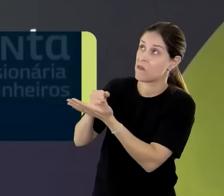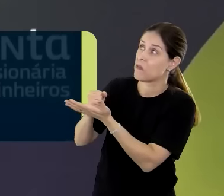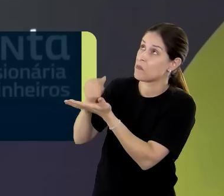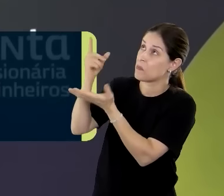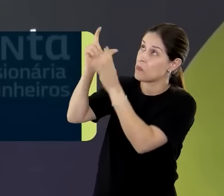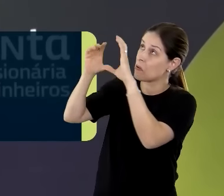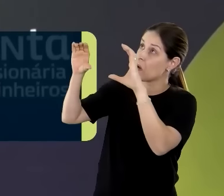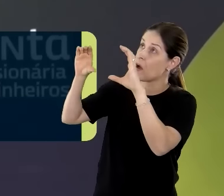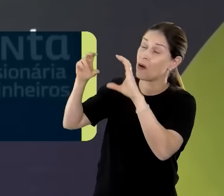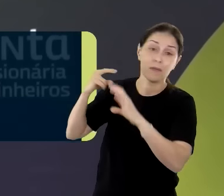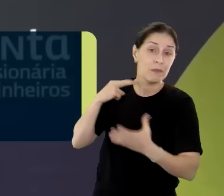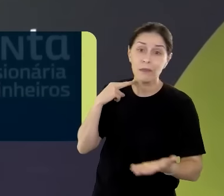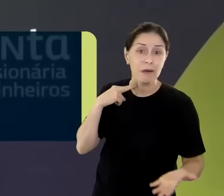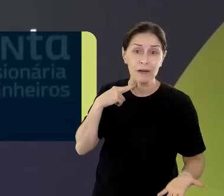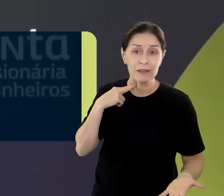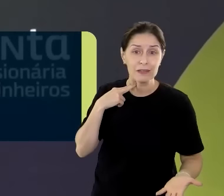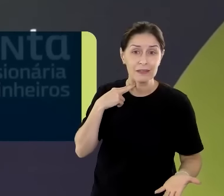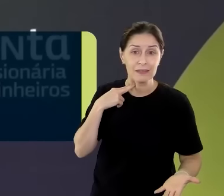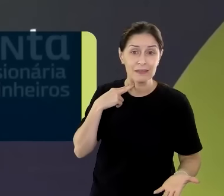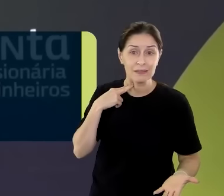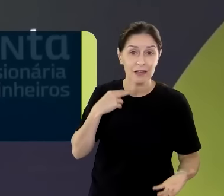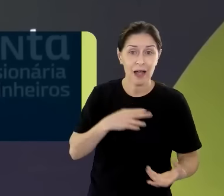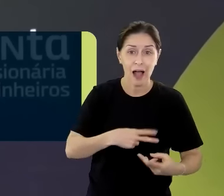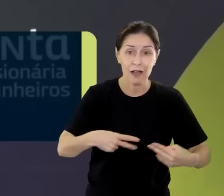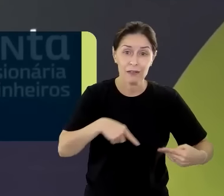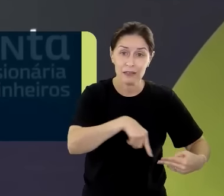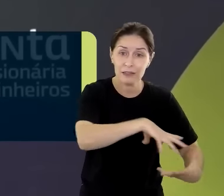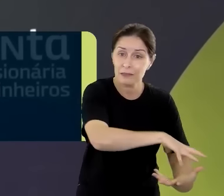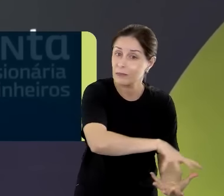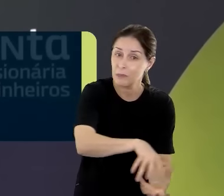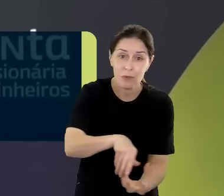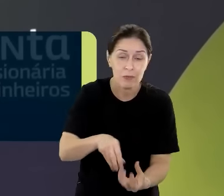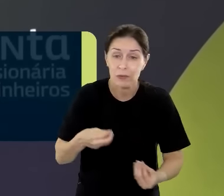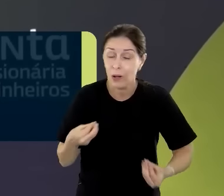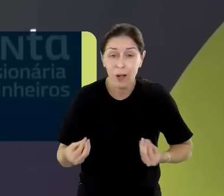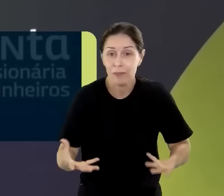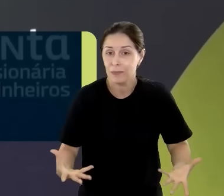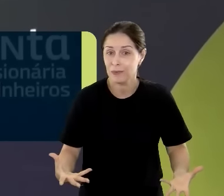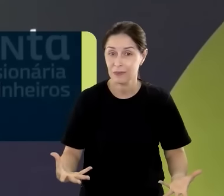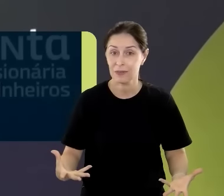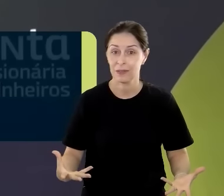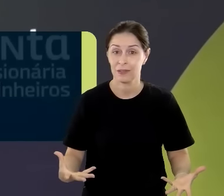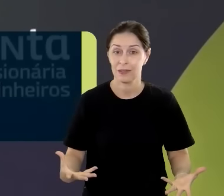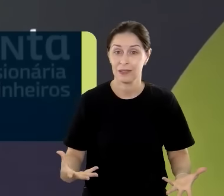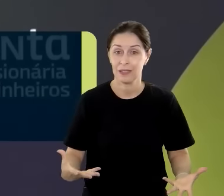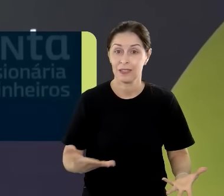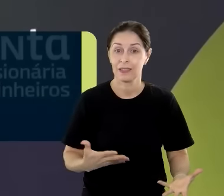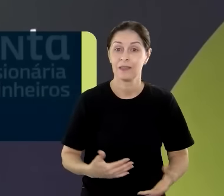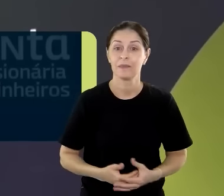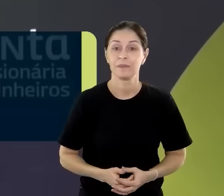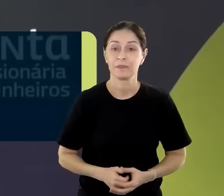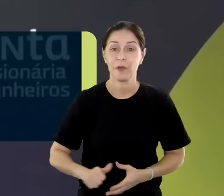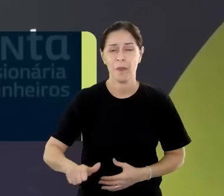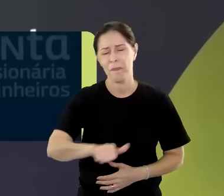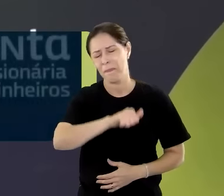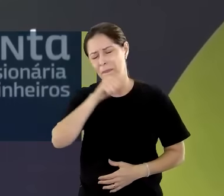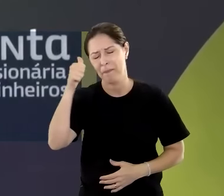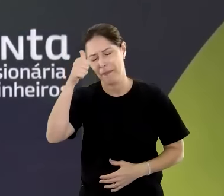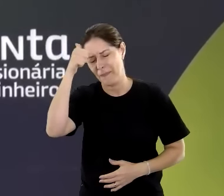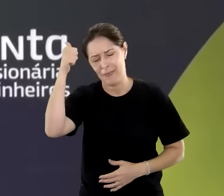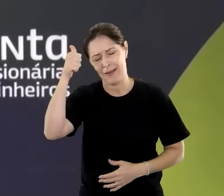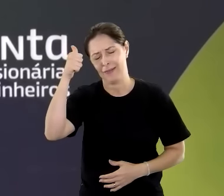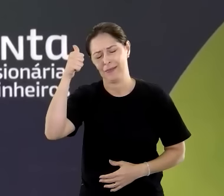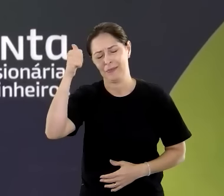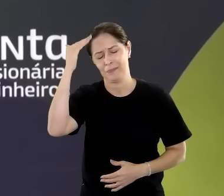O que o Senhor está querendo nos informar é que você precisa investir nas coisas lá do